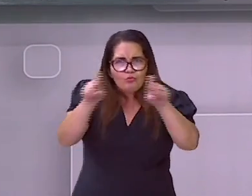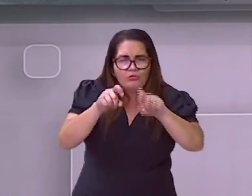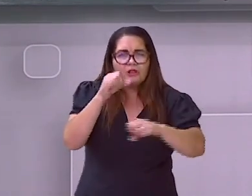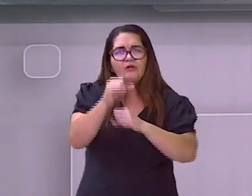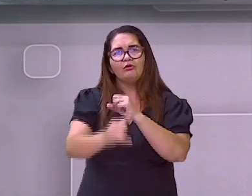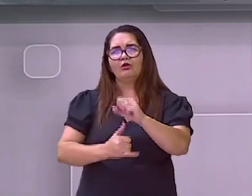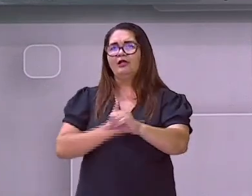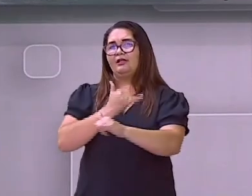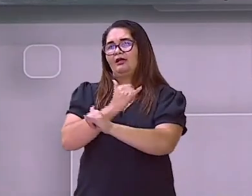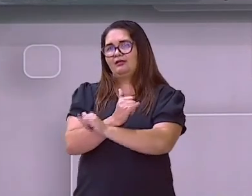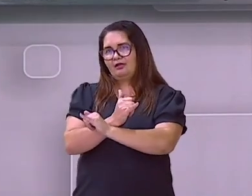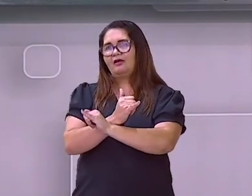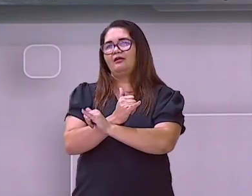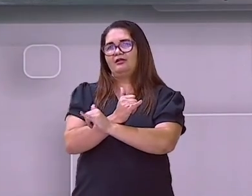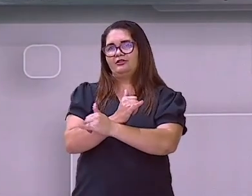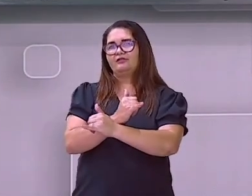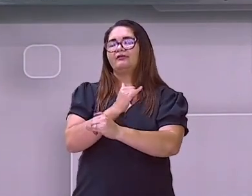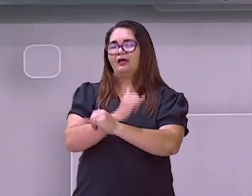inclusive,